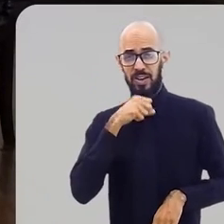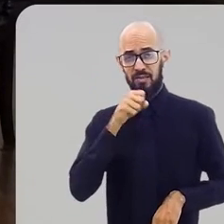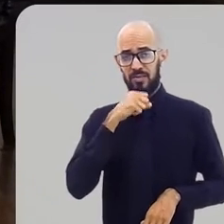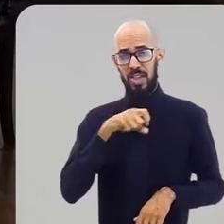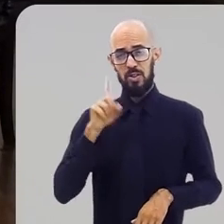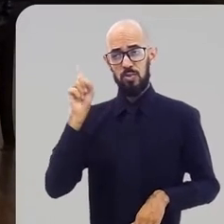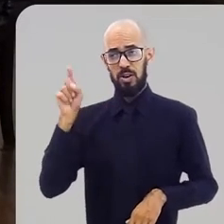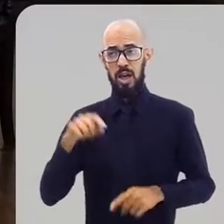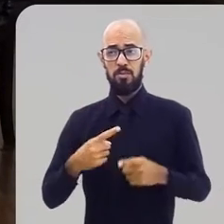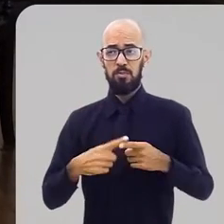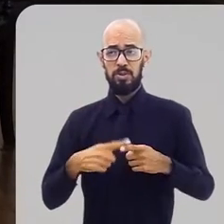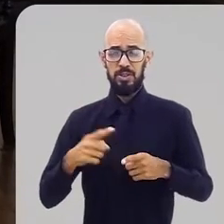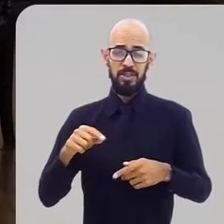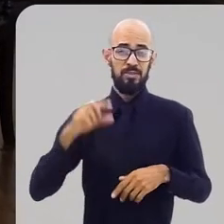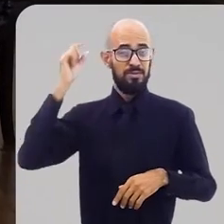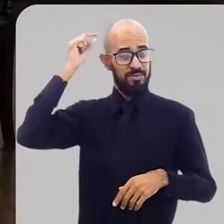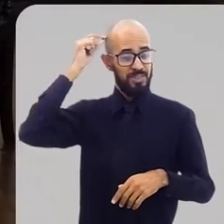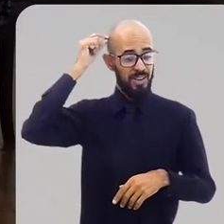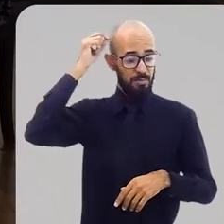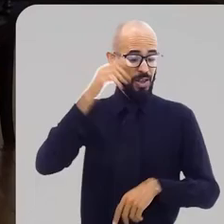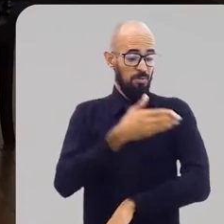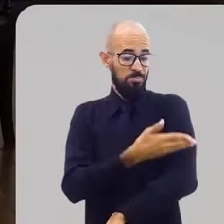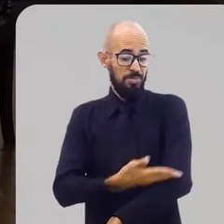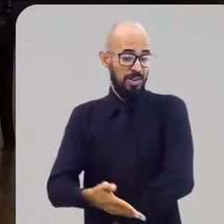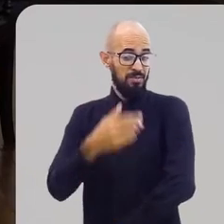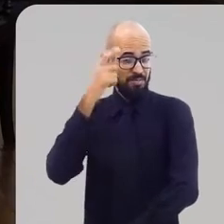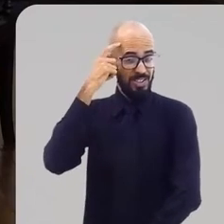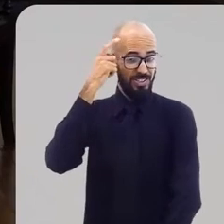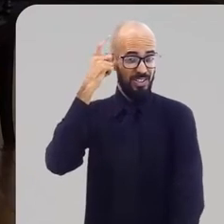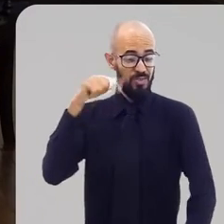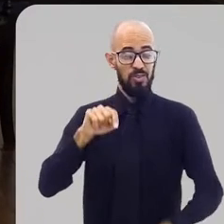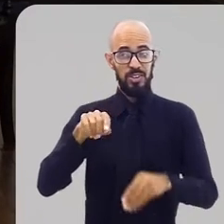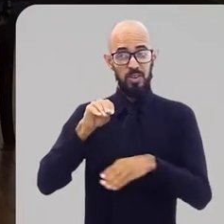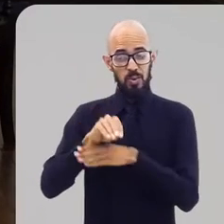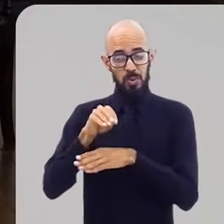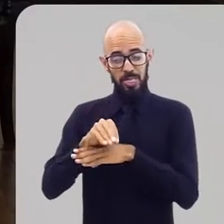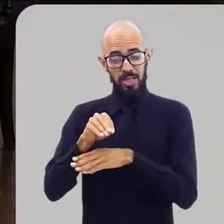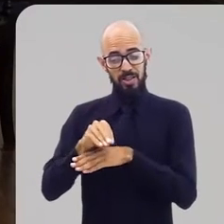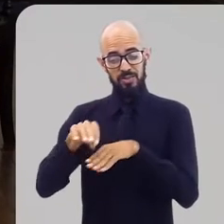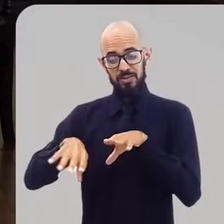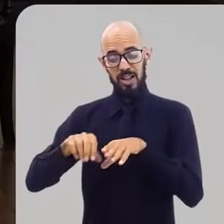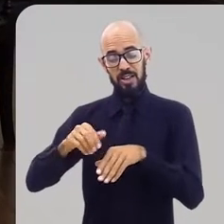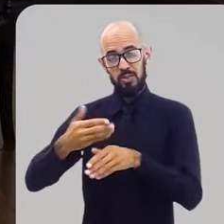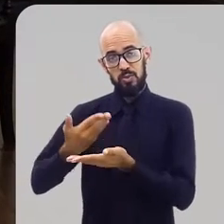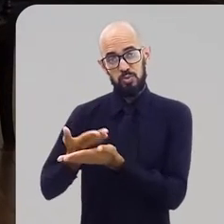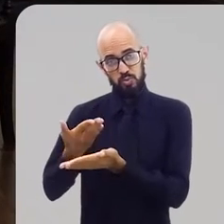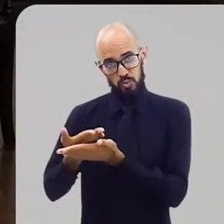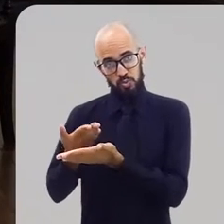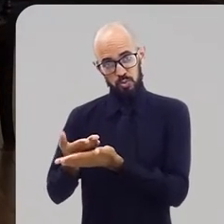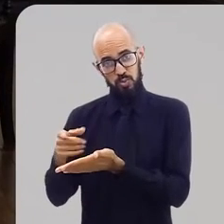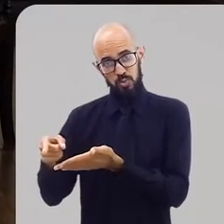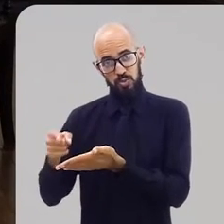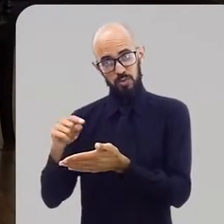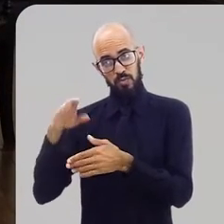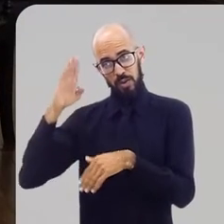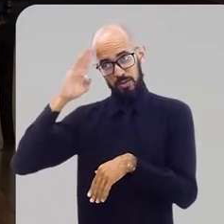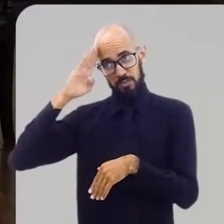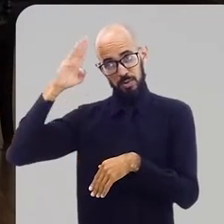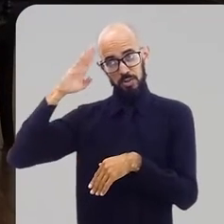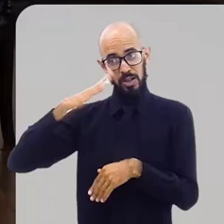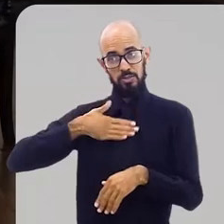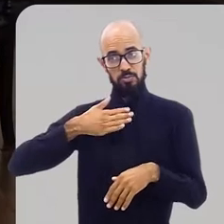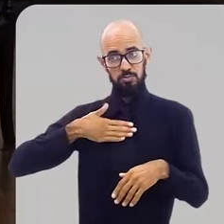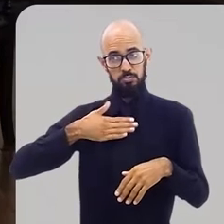velhinho cabelos brancos né que eu já tenho algums mas o cabelo branco cuidando da formação sempre foi a a